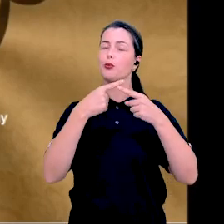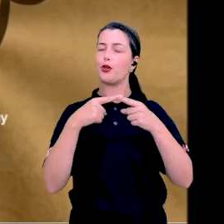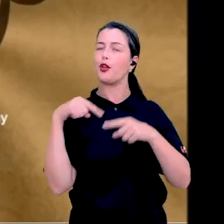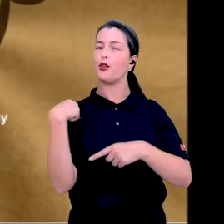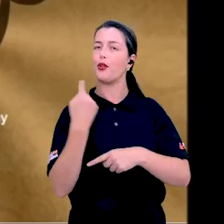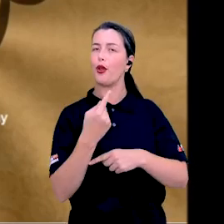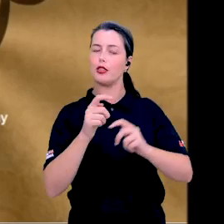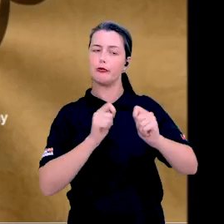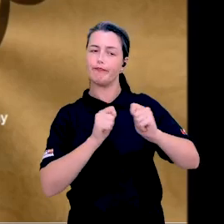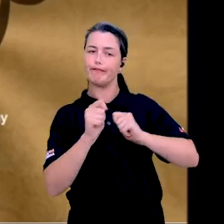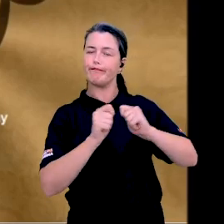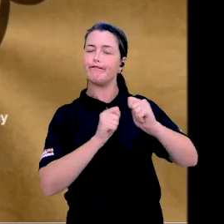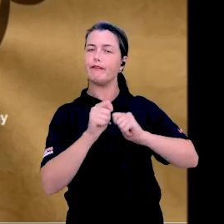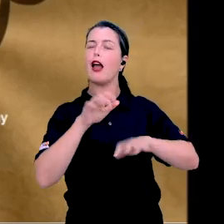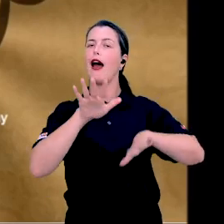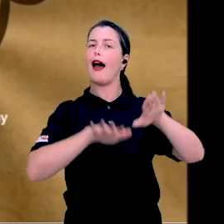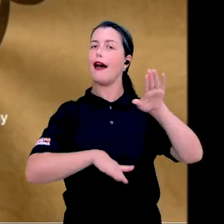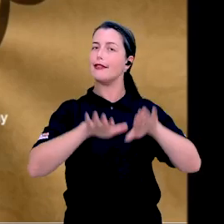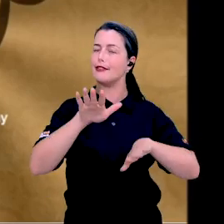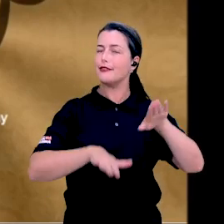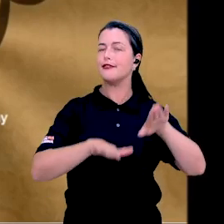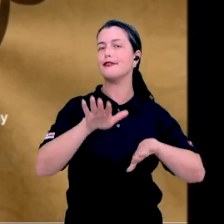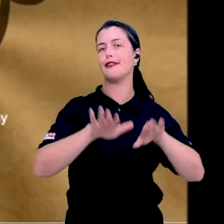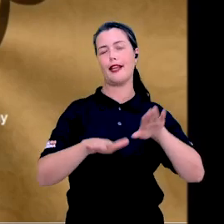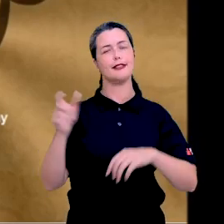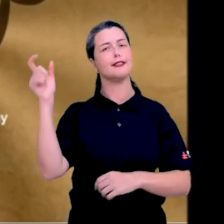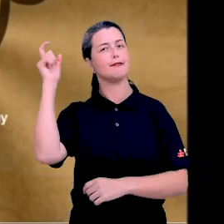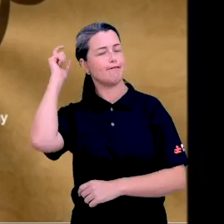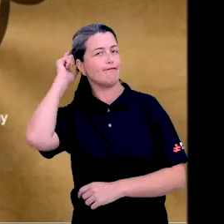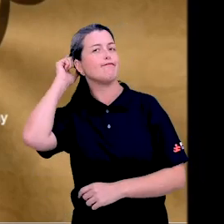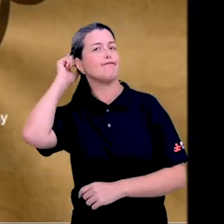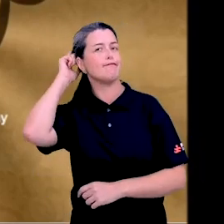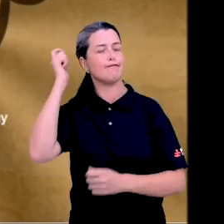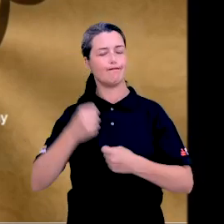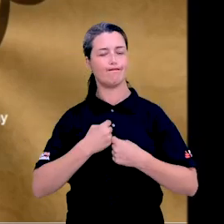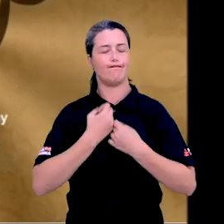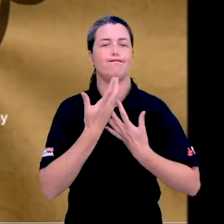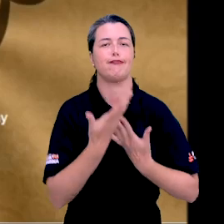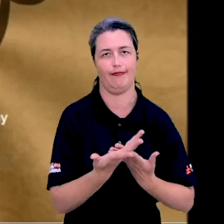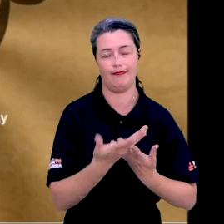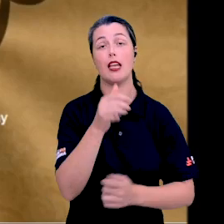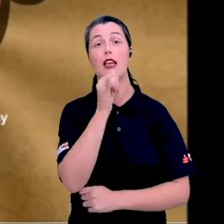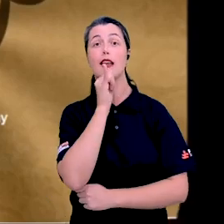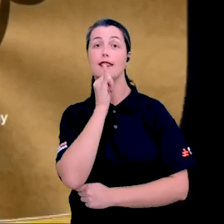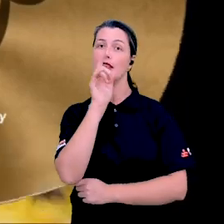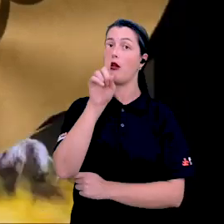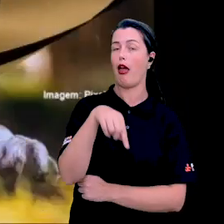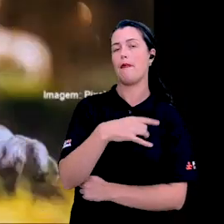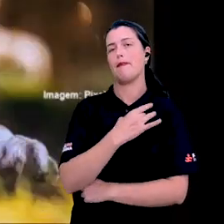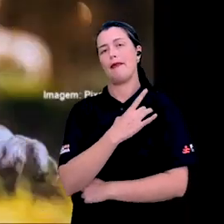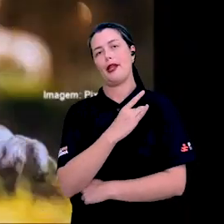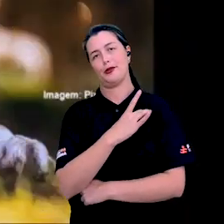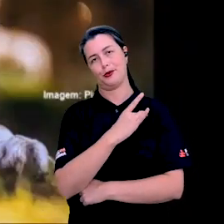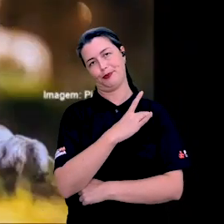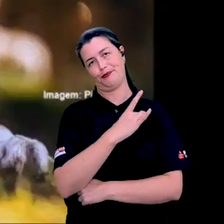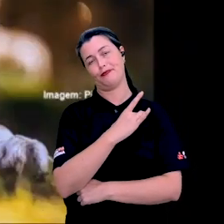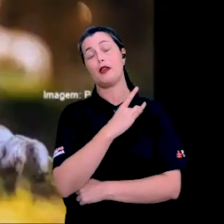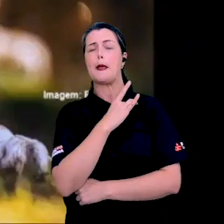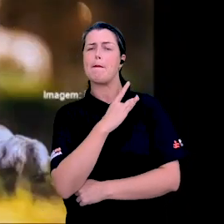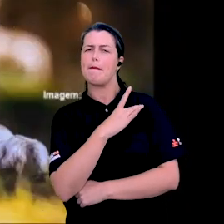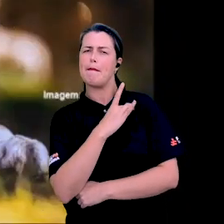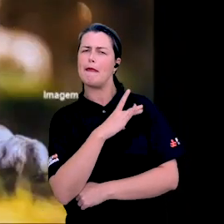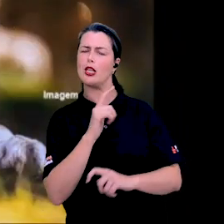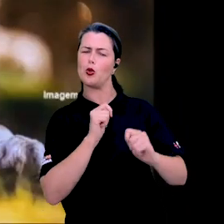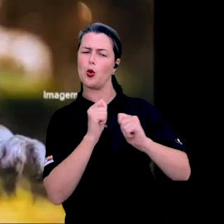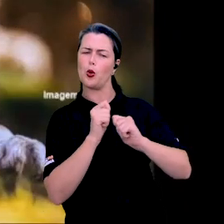agimos adequadamente, mas muitas vezes reagimos inconscientemente. Creio que um bom exemplo disso é o